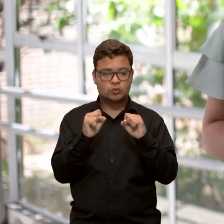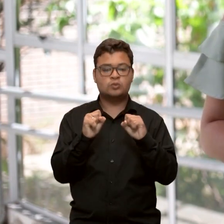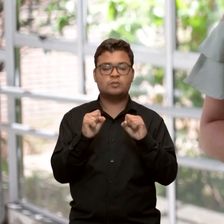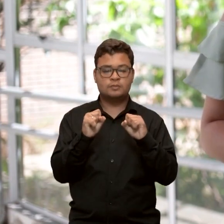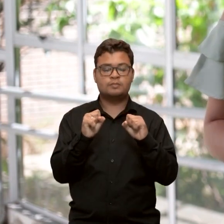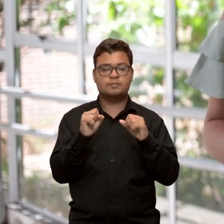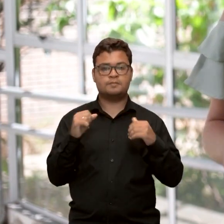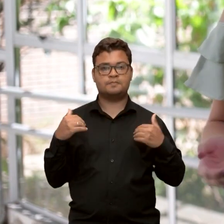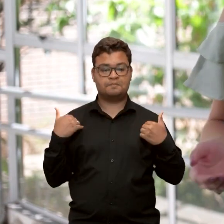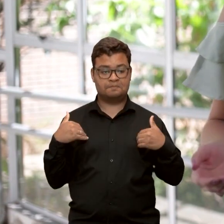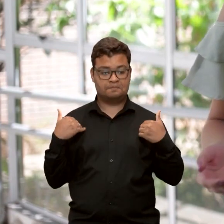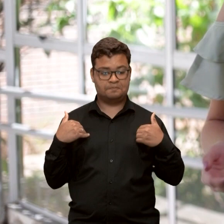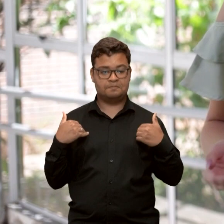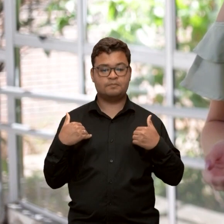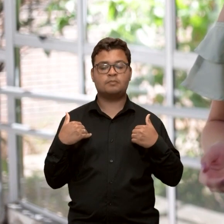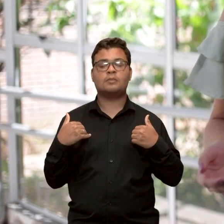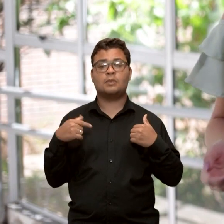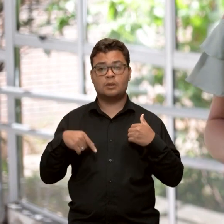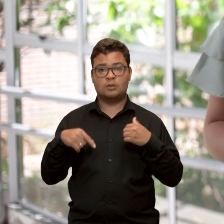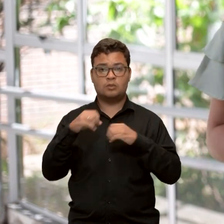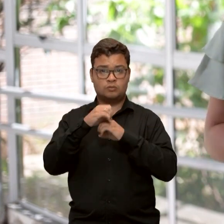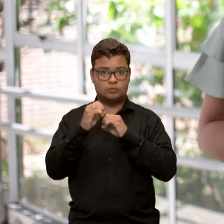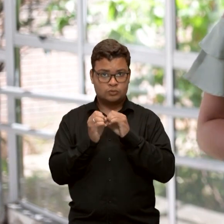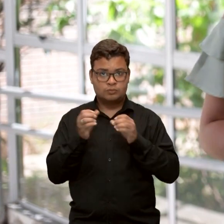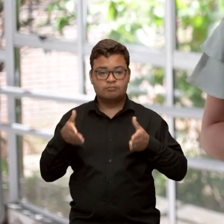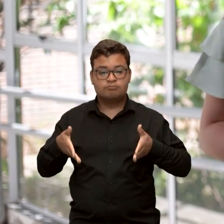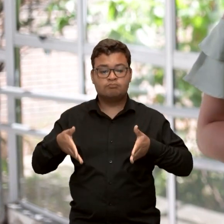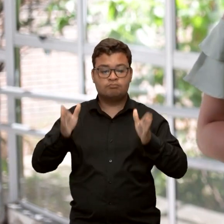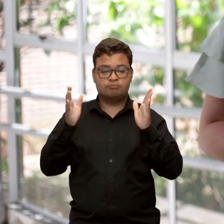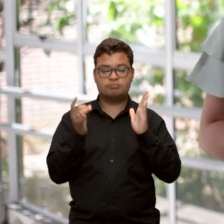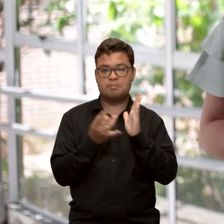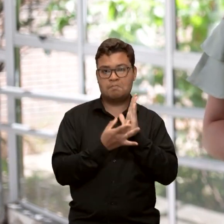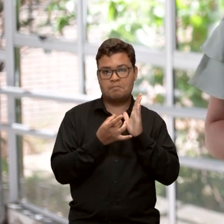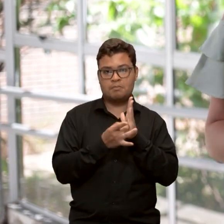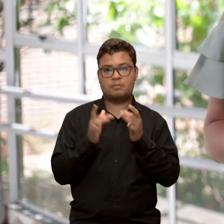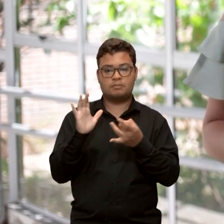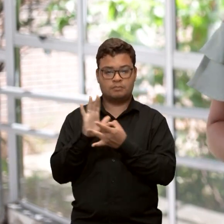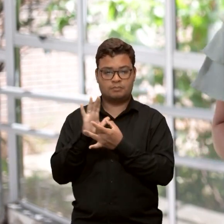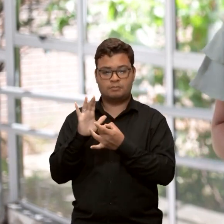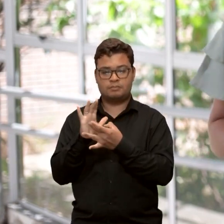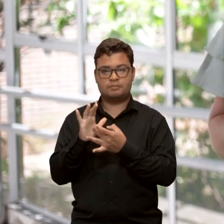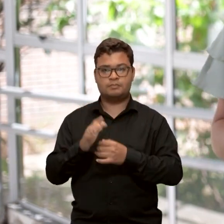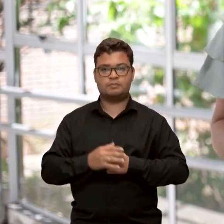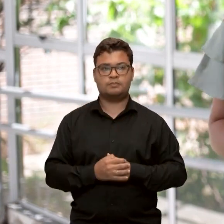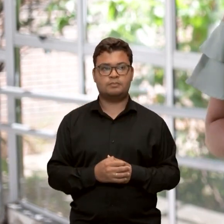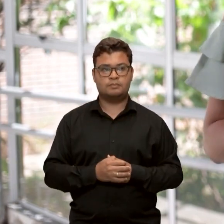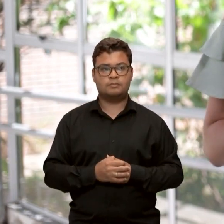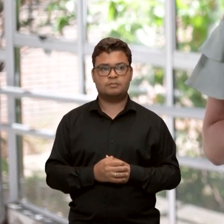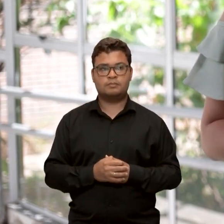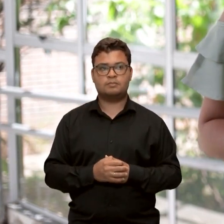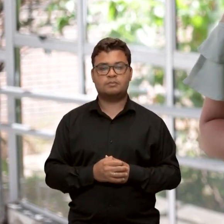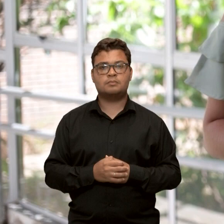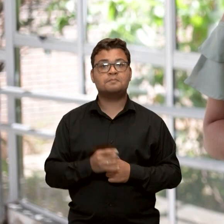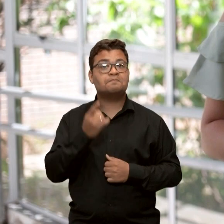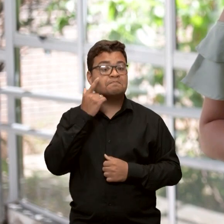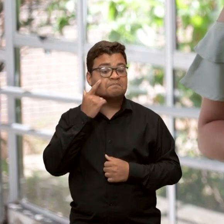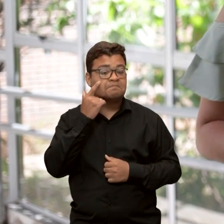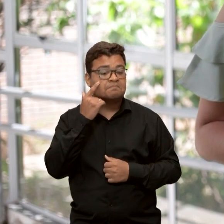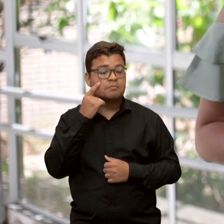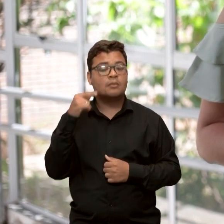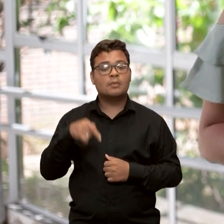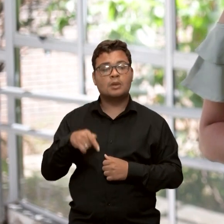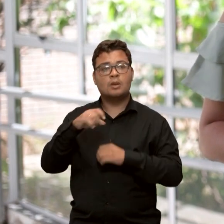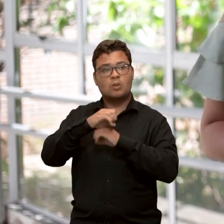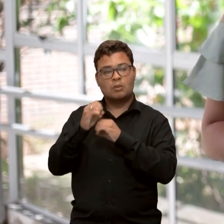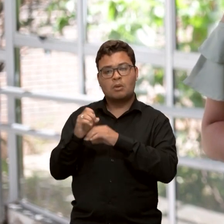mais uma Agenda UFG. Aqui você fica por dentro dos eventos e serviços da universidade. Sou uma jovem mulher branca com